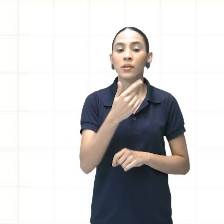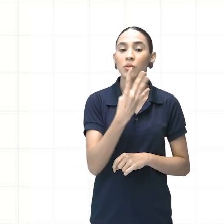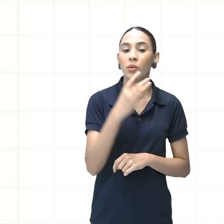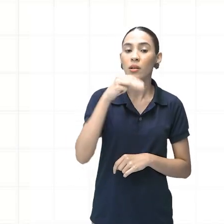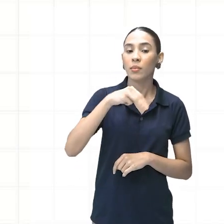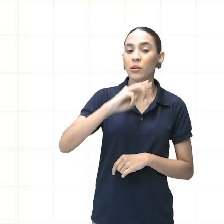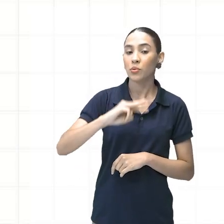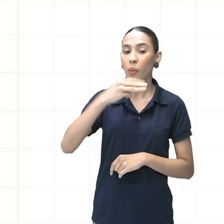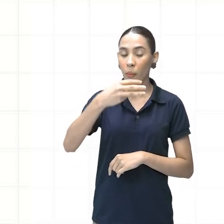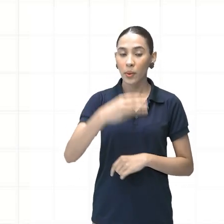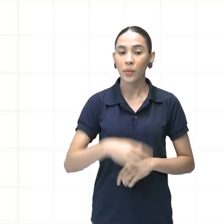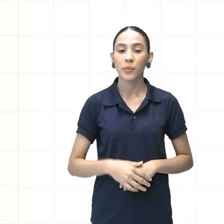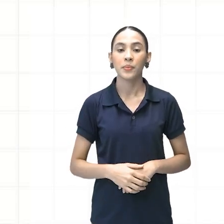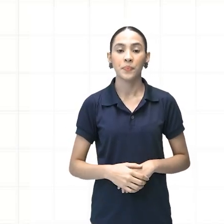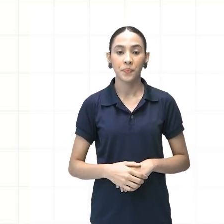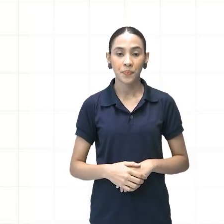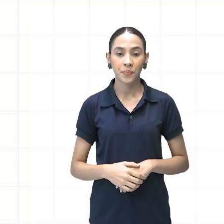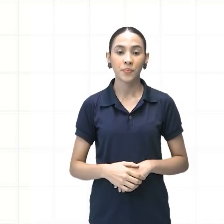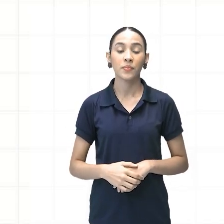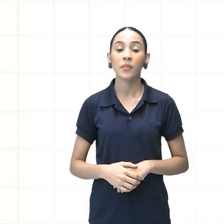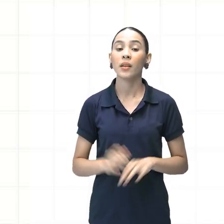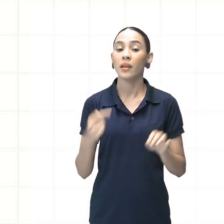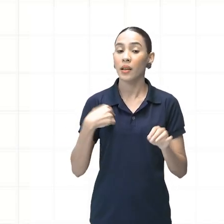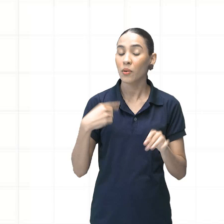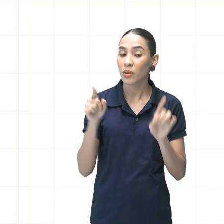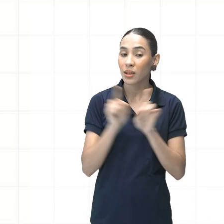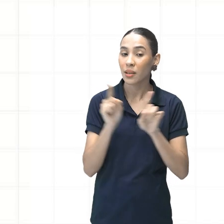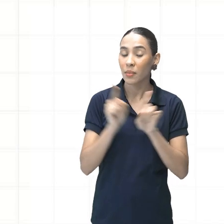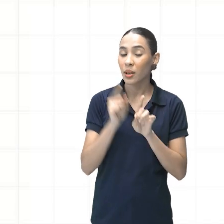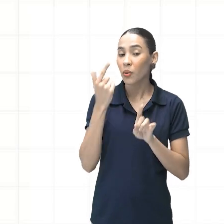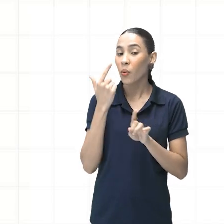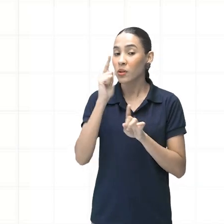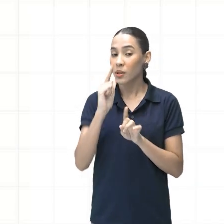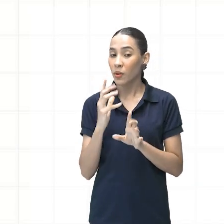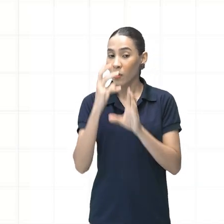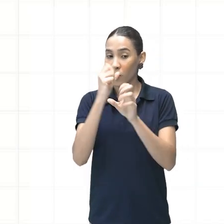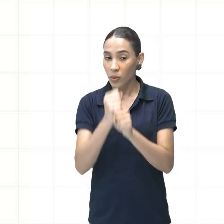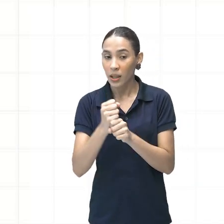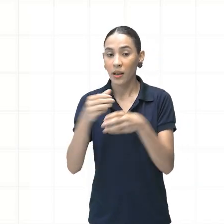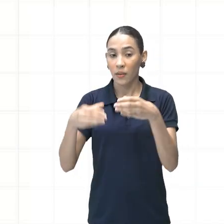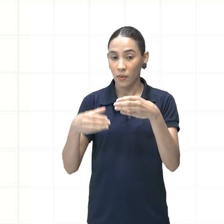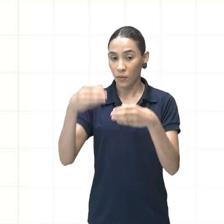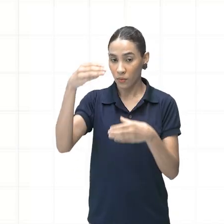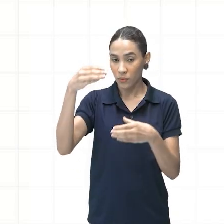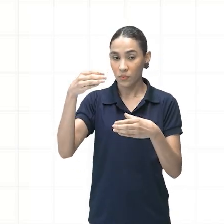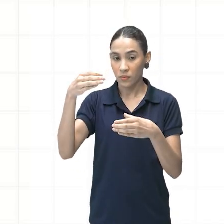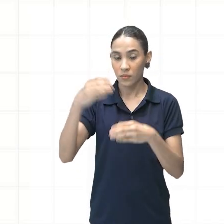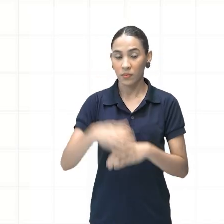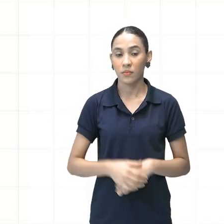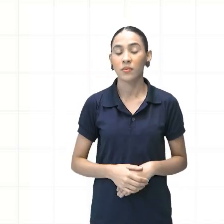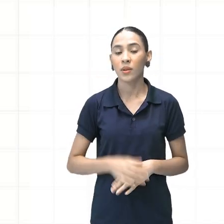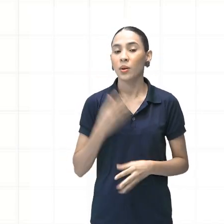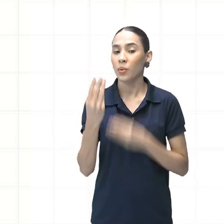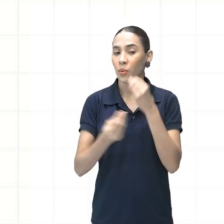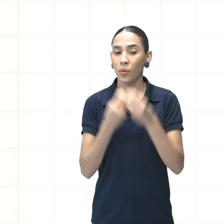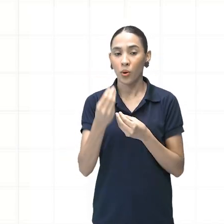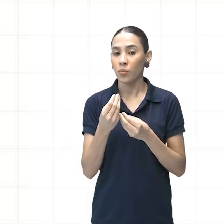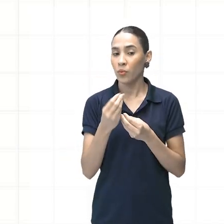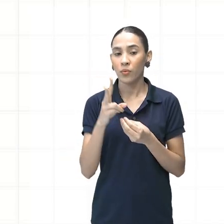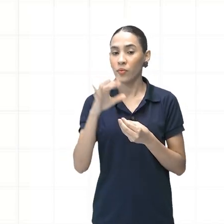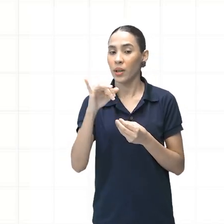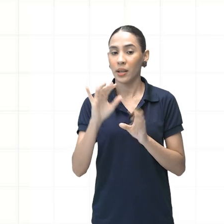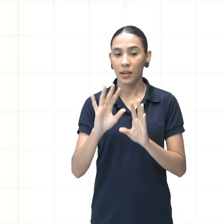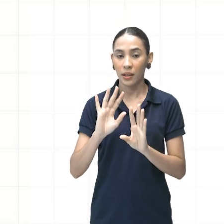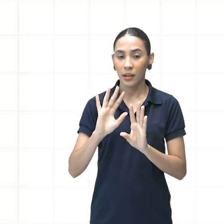24 metros cúbicos. Eu também consigo calcular o volume do cilindro. Como que eu calculo o volume